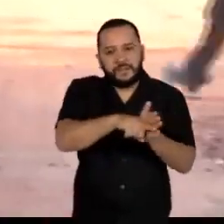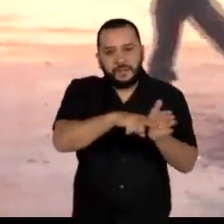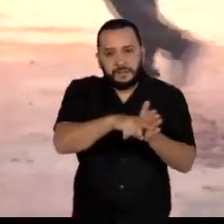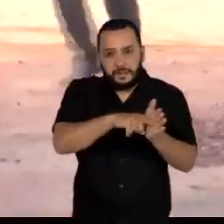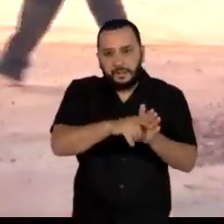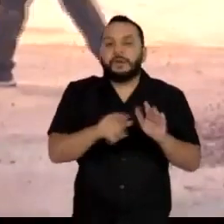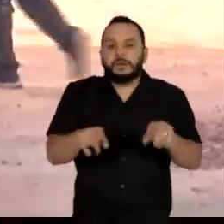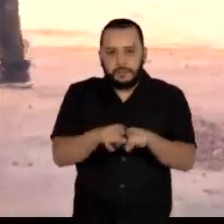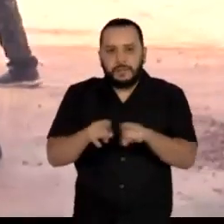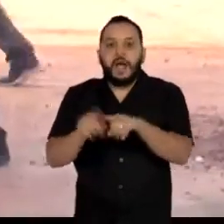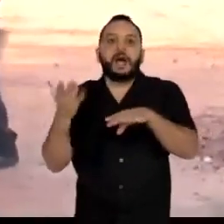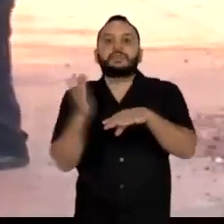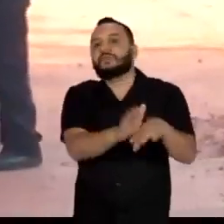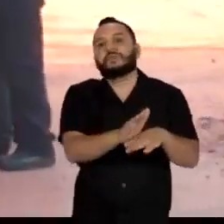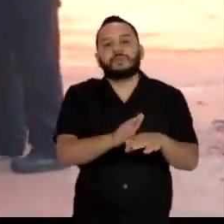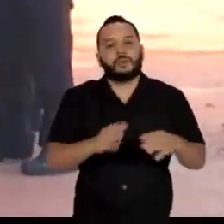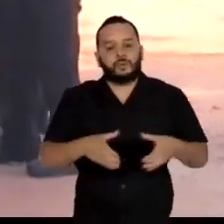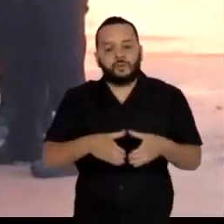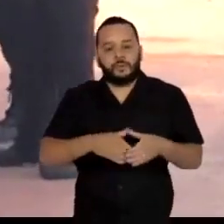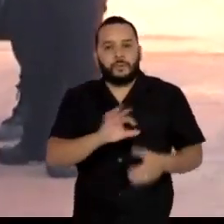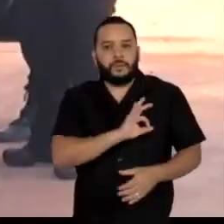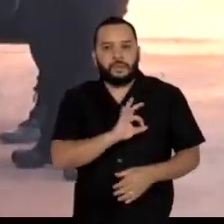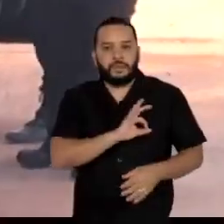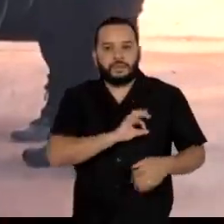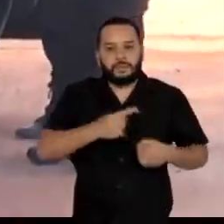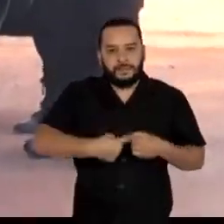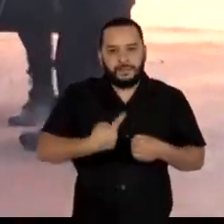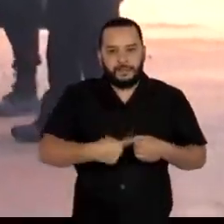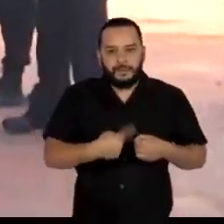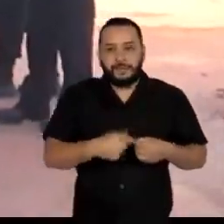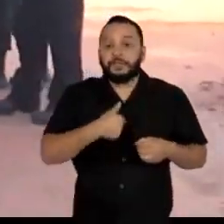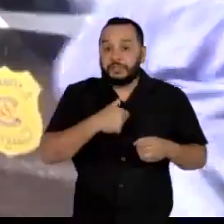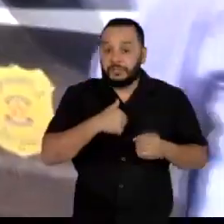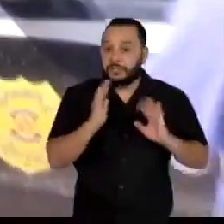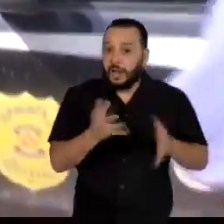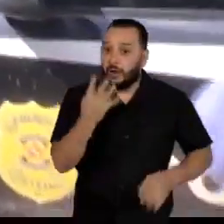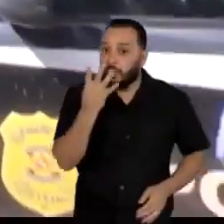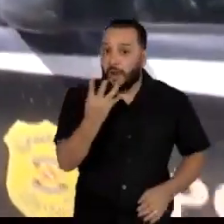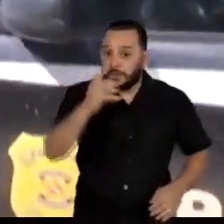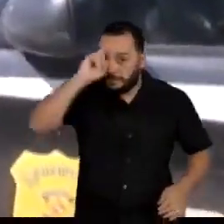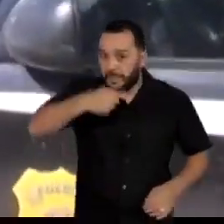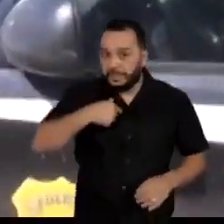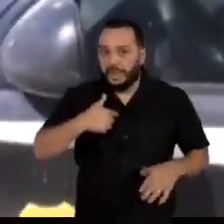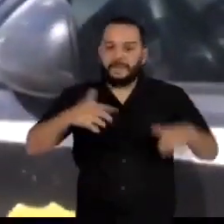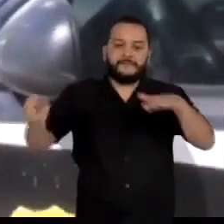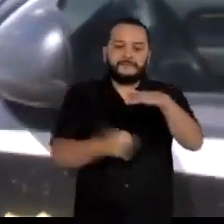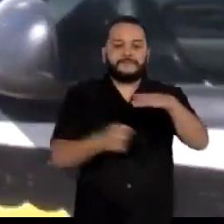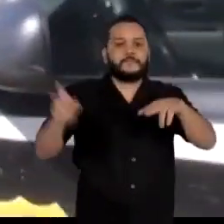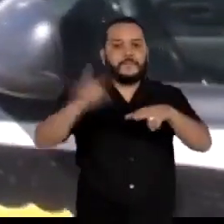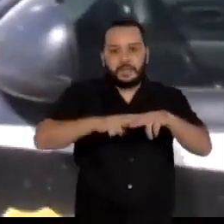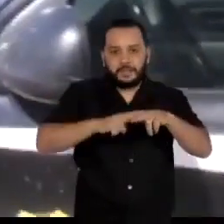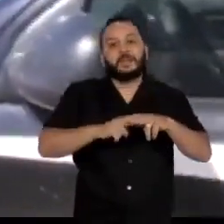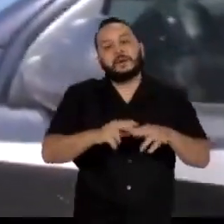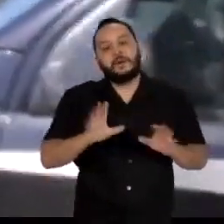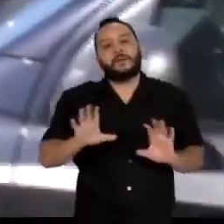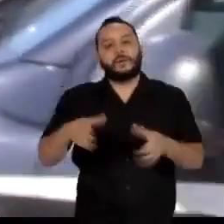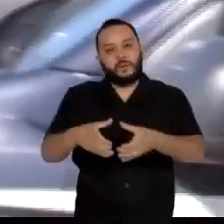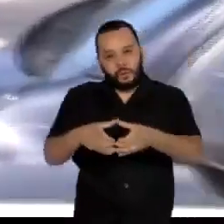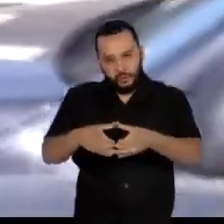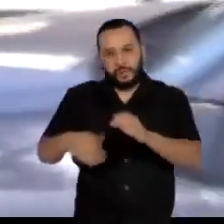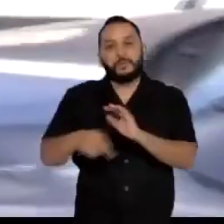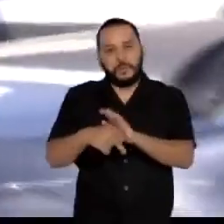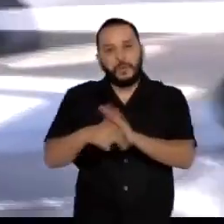com auxílio da Diretoria de Polícia do Interior. Foram cumpridos 4 mandados de prisão contra integrantes